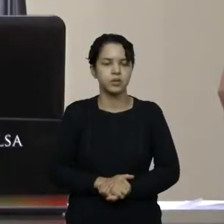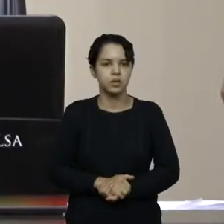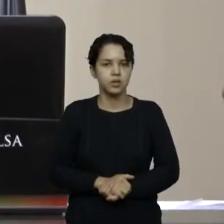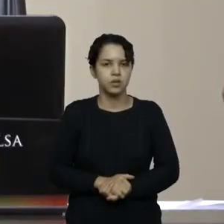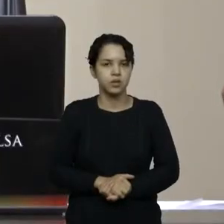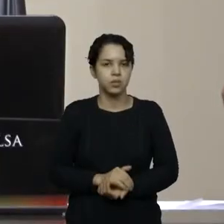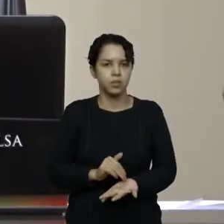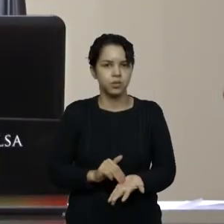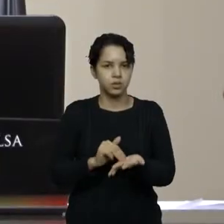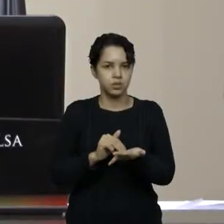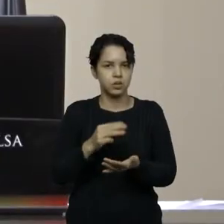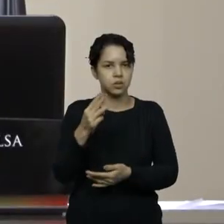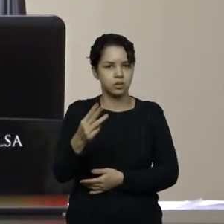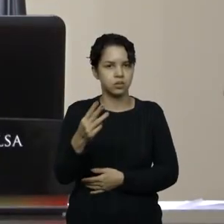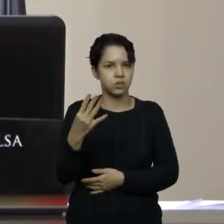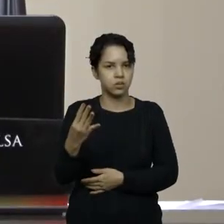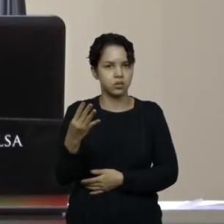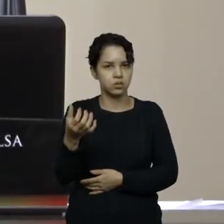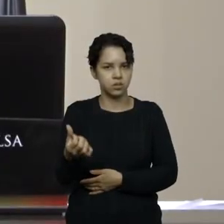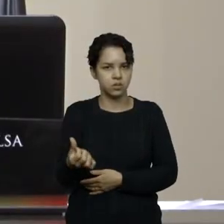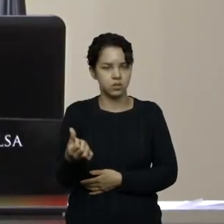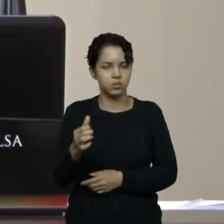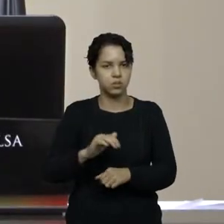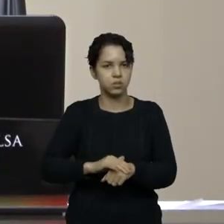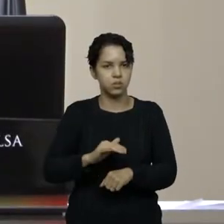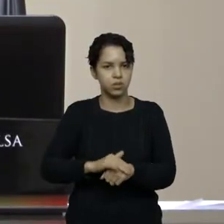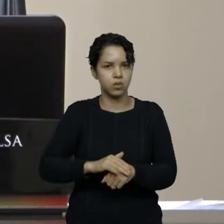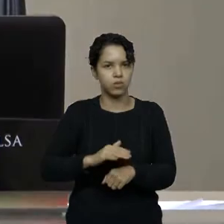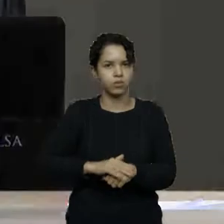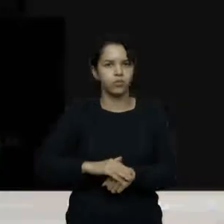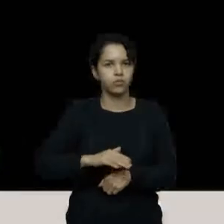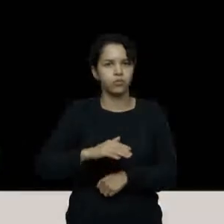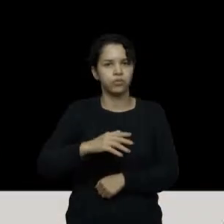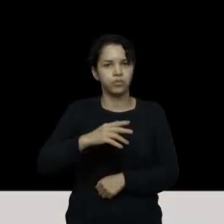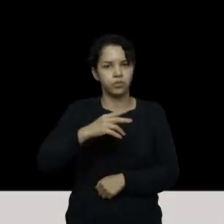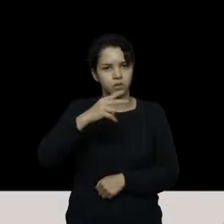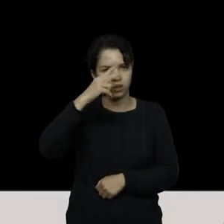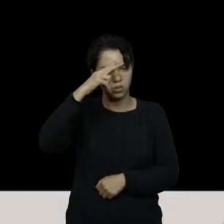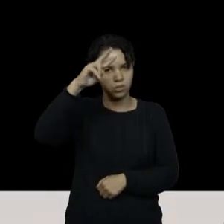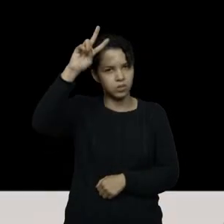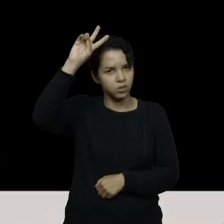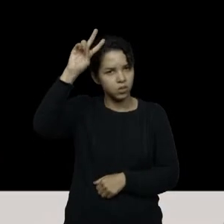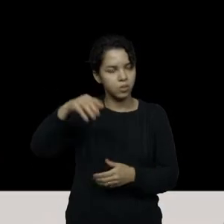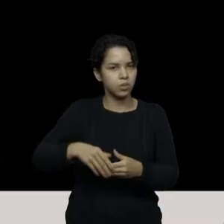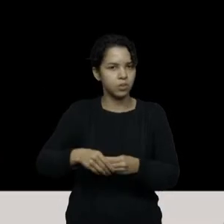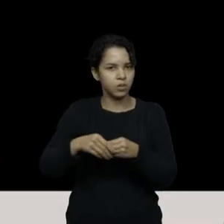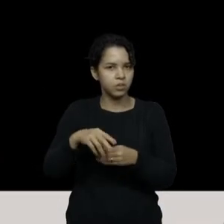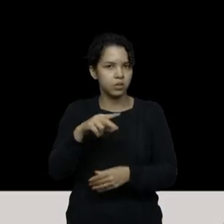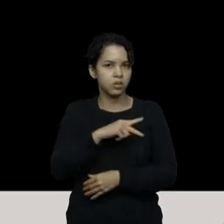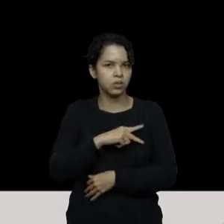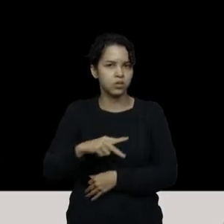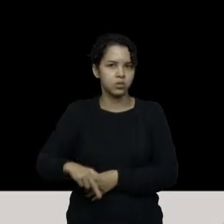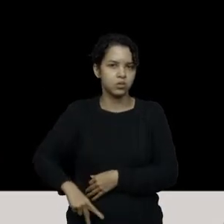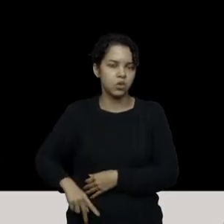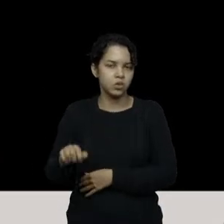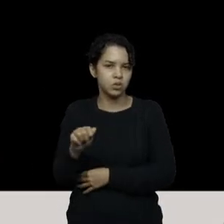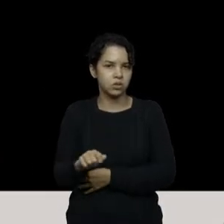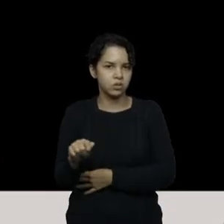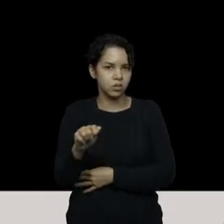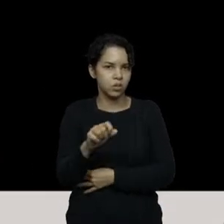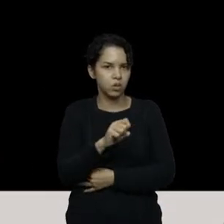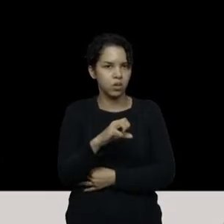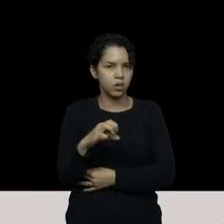eu sou 346 autor Deputado Vicente caropreso cumprimentando o presidente da associação Catarinense de medicina